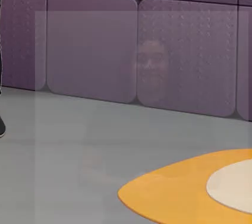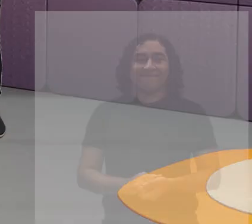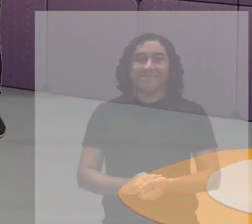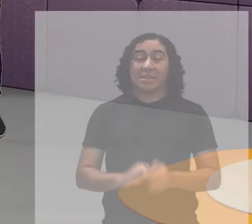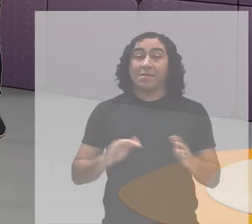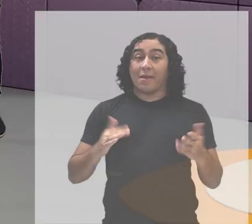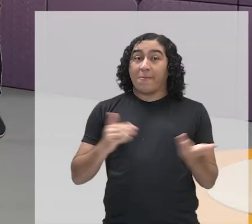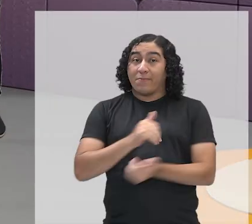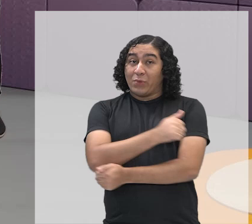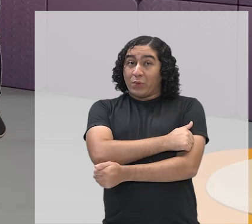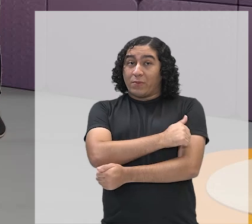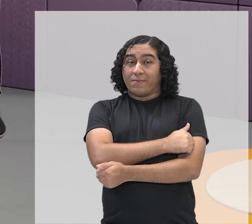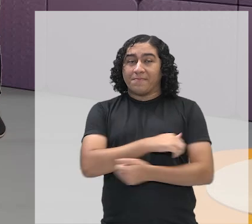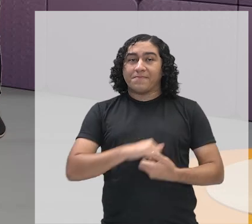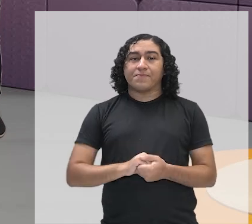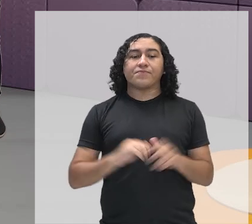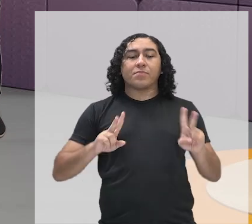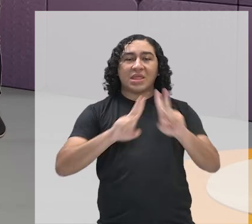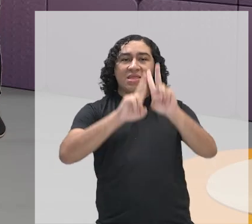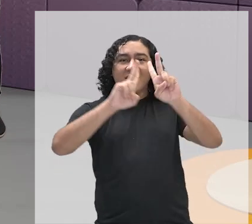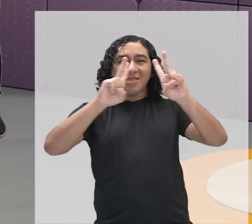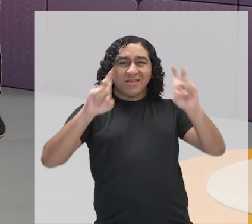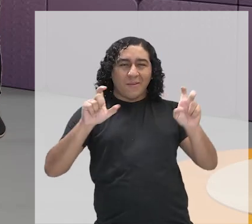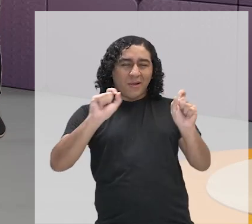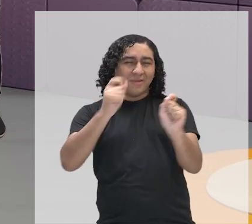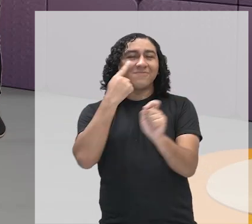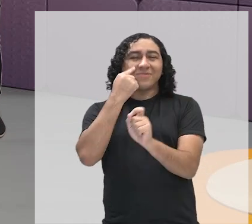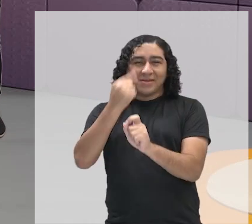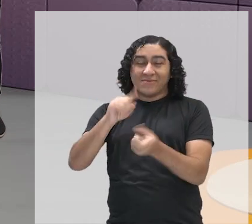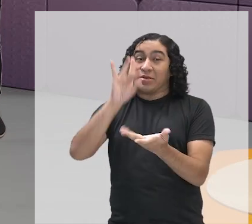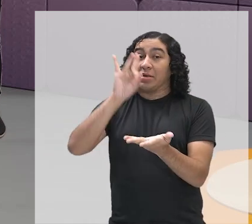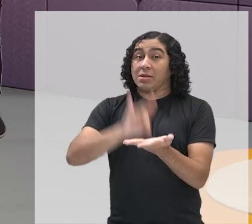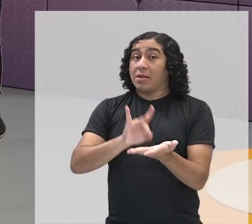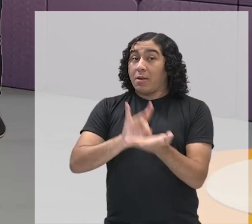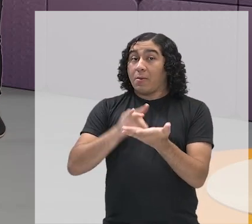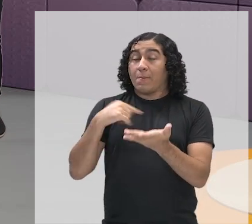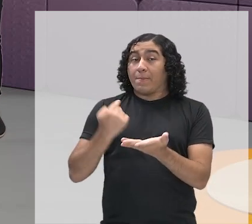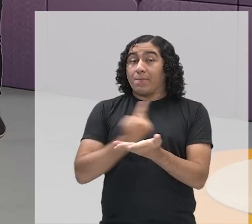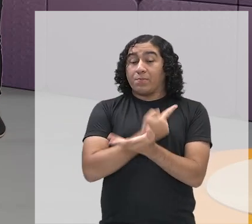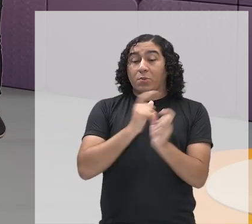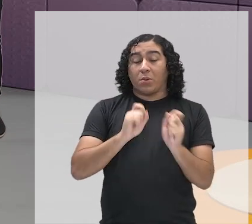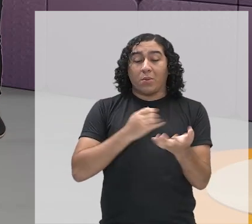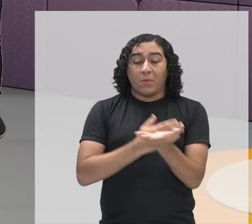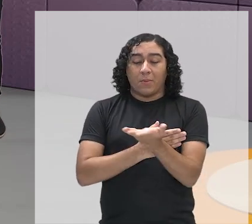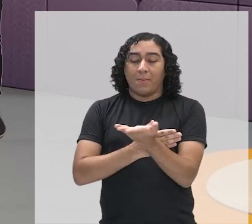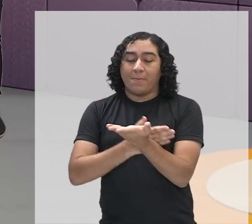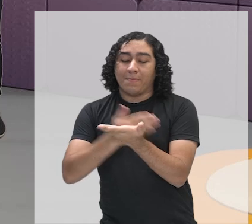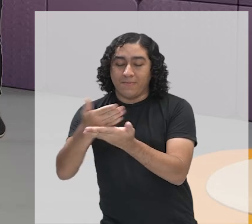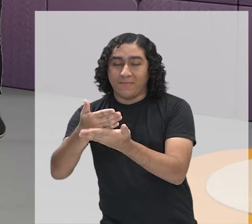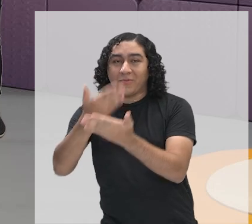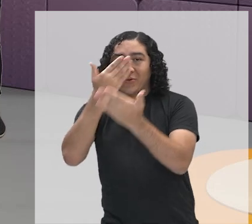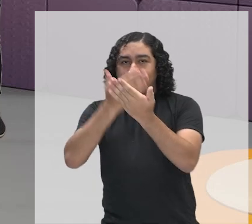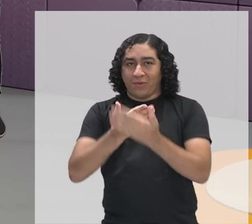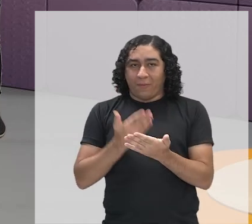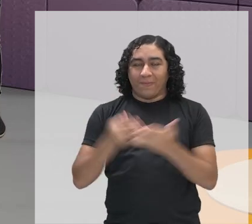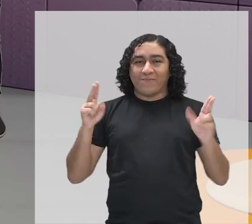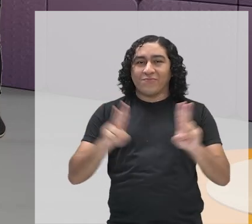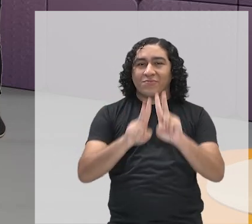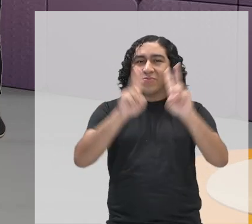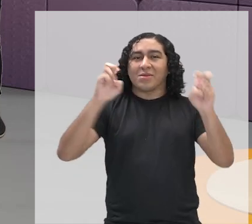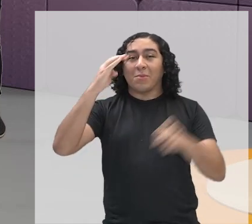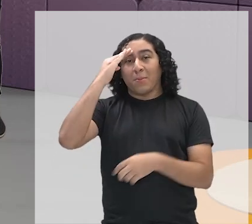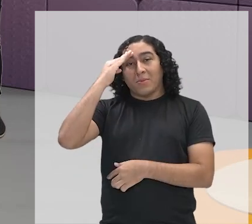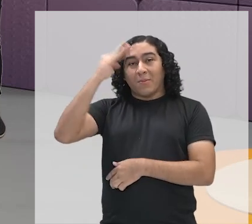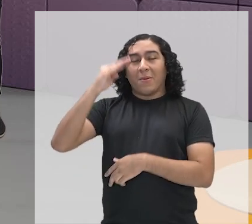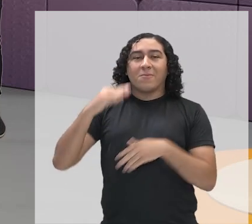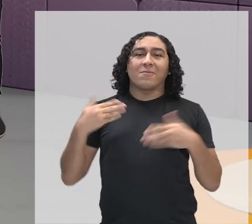Queridos, um assunto para lá de interessante para a gente, então, trabalhar, né, como temática principal, que